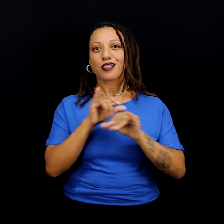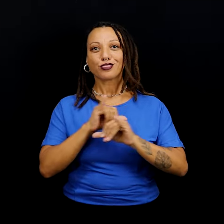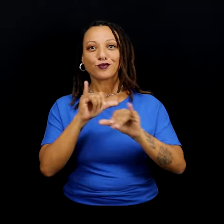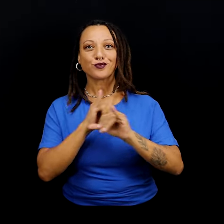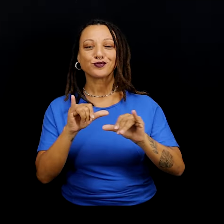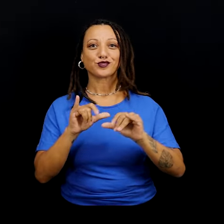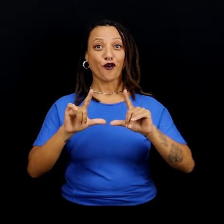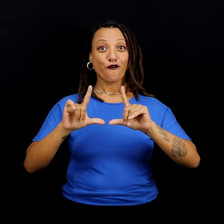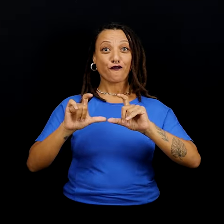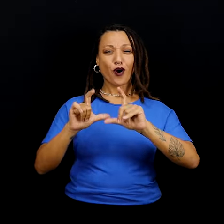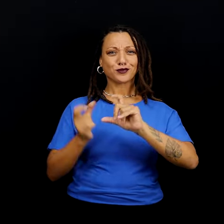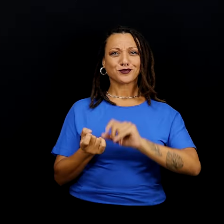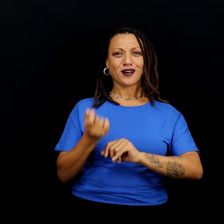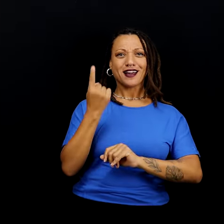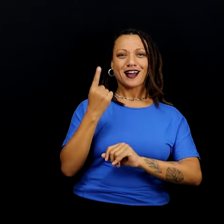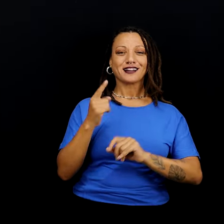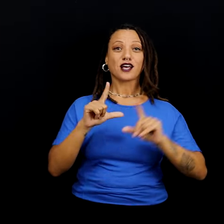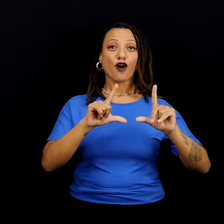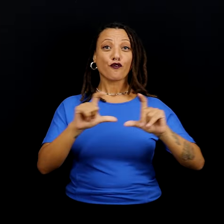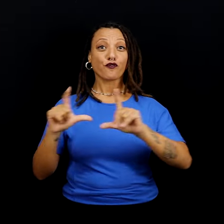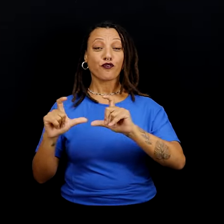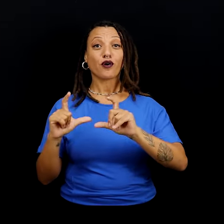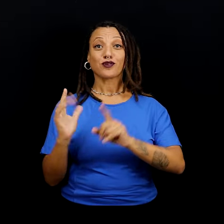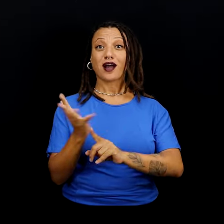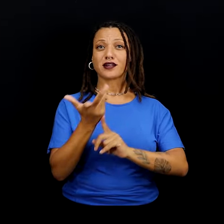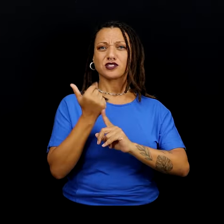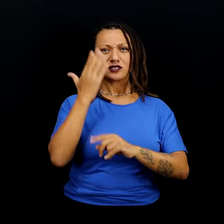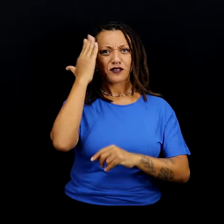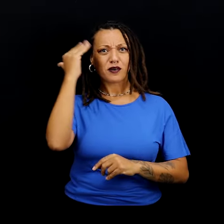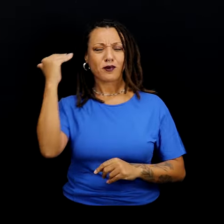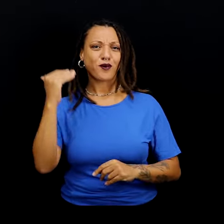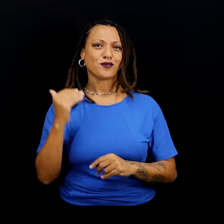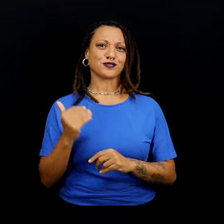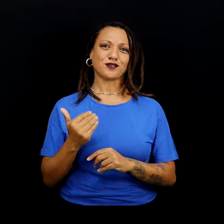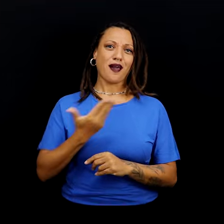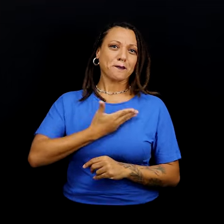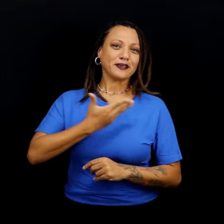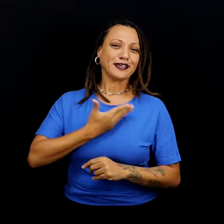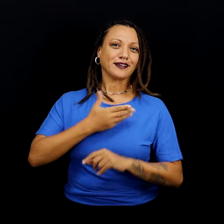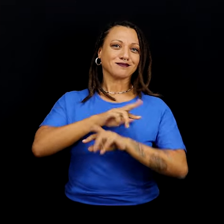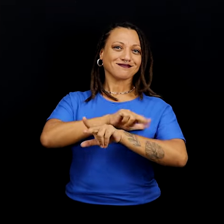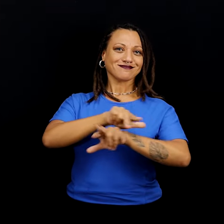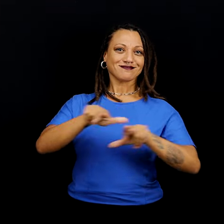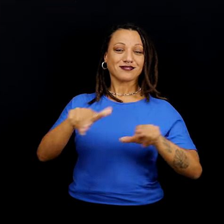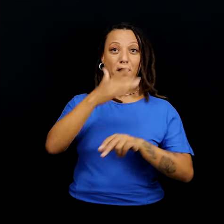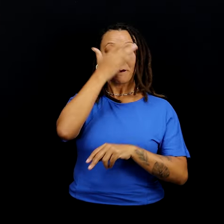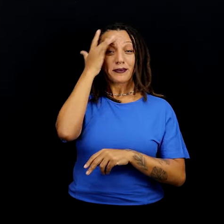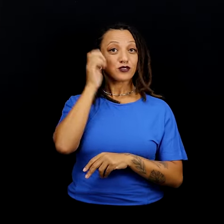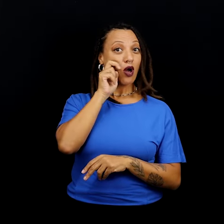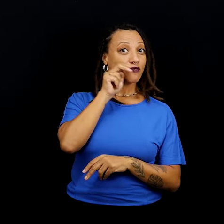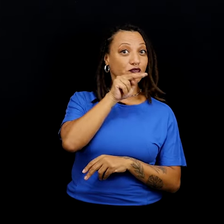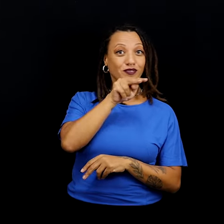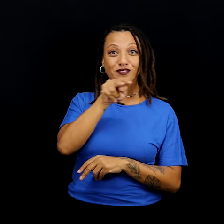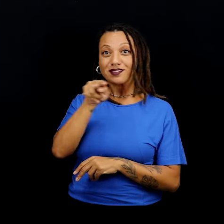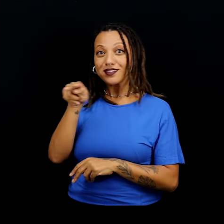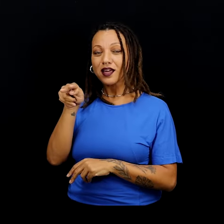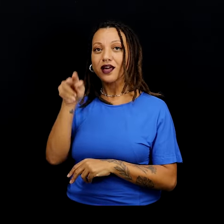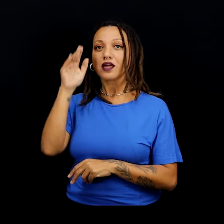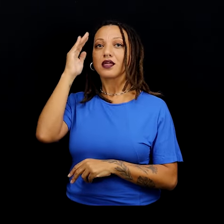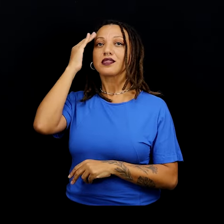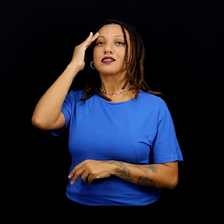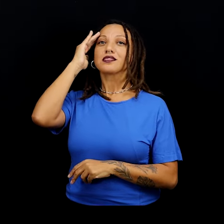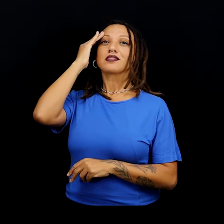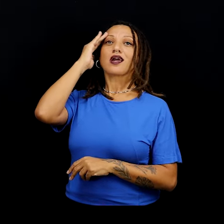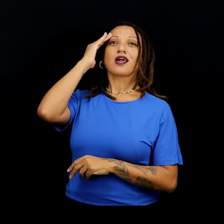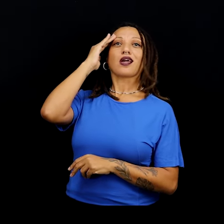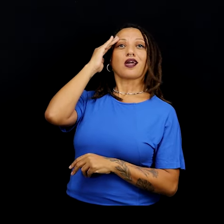anúncios, fotos surreais, fotos de obras consagradas, artistas, amigos. Então a pessoa consegue entender de